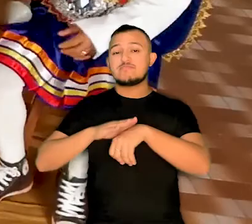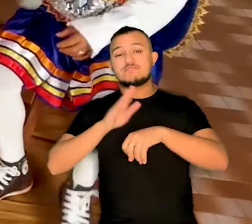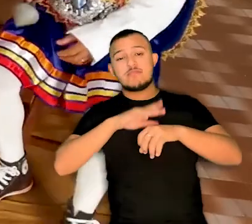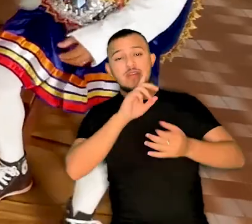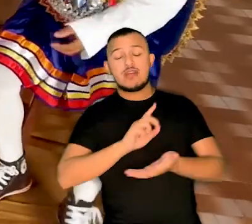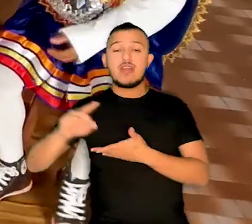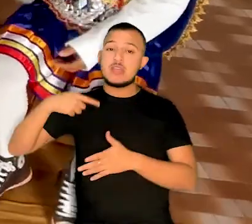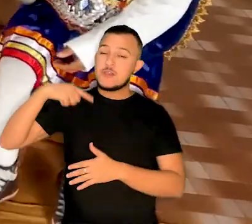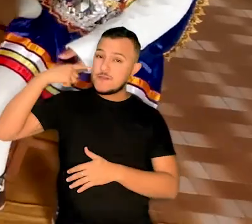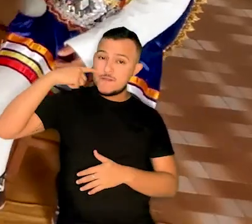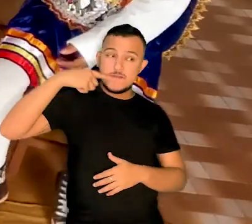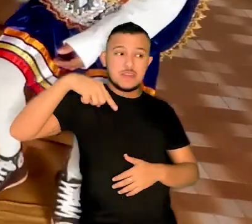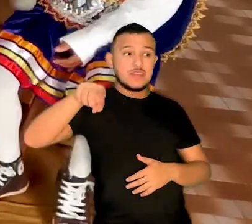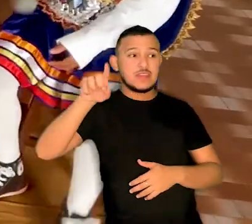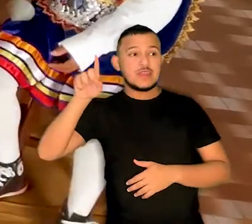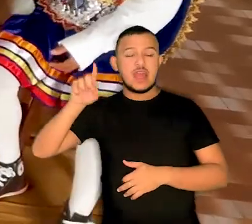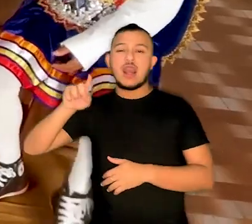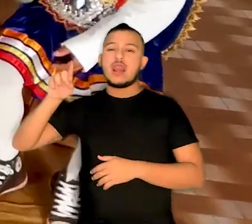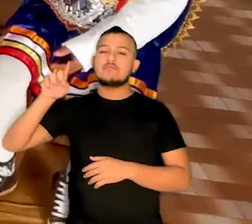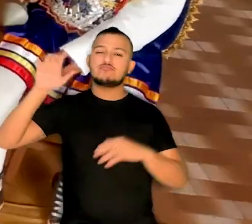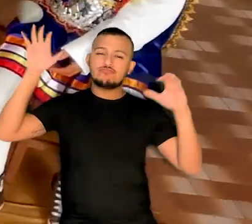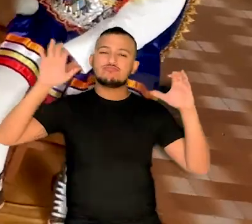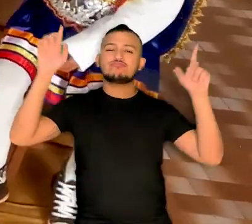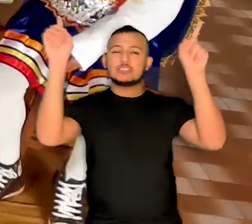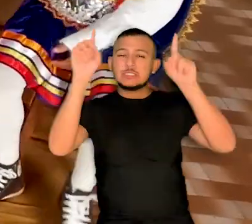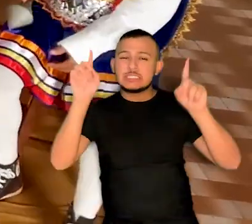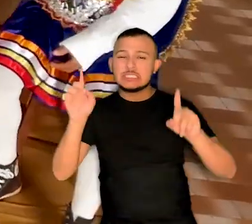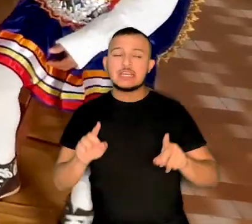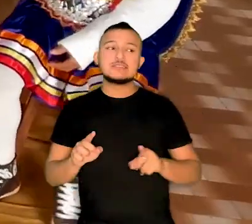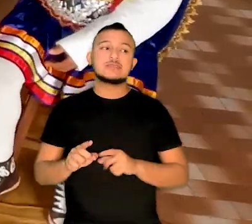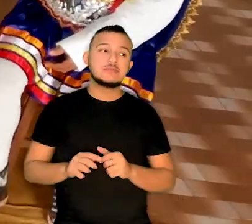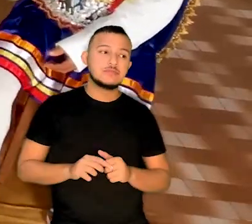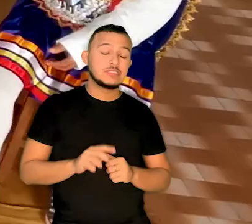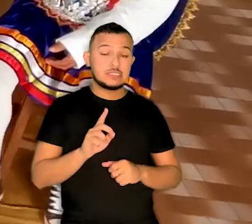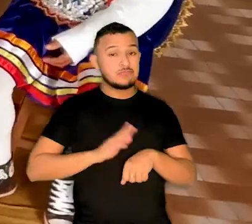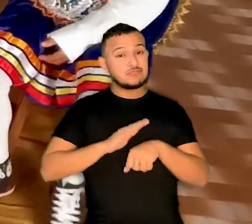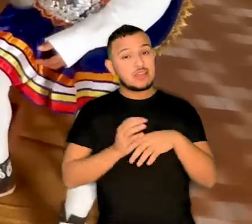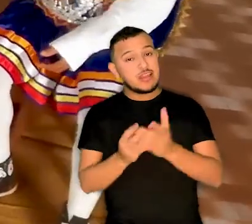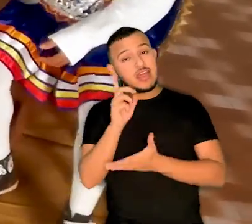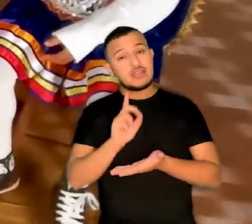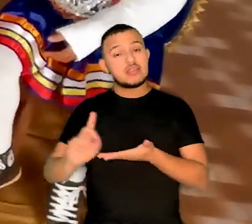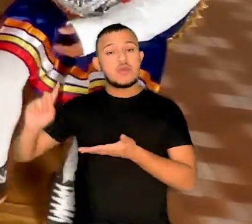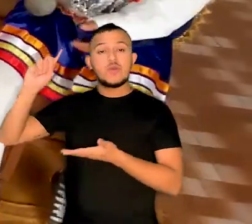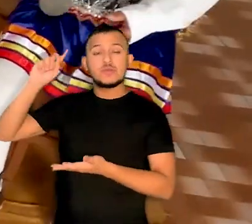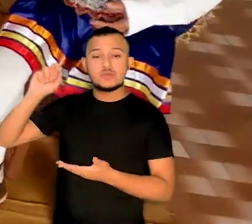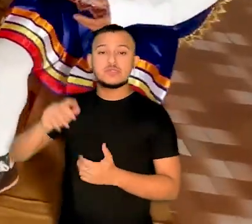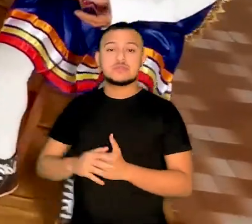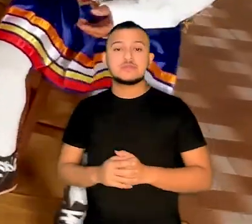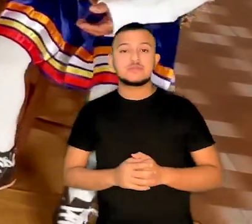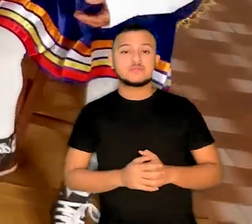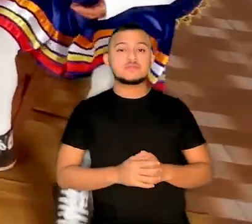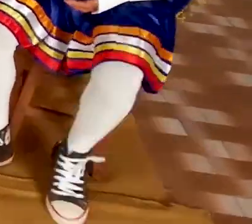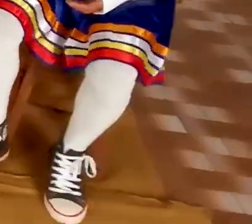vi ela feito bom, é da criação do Deus de Roma. Na nossa parte